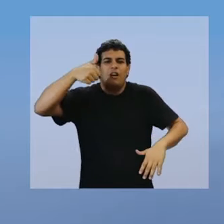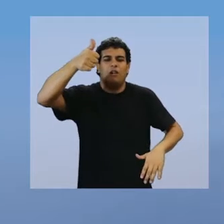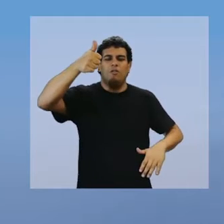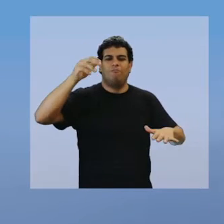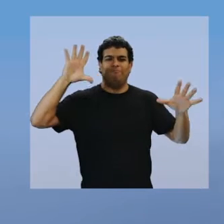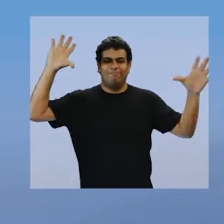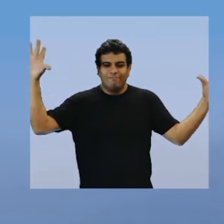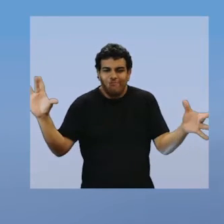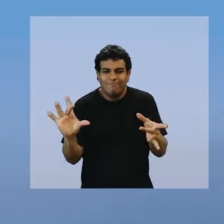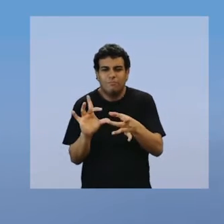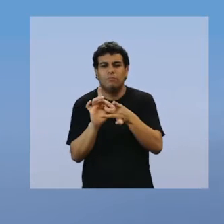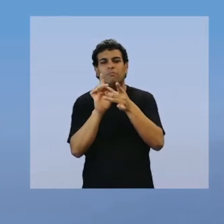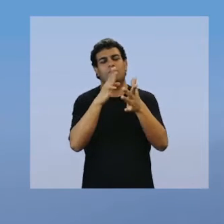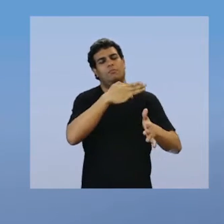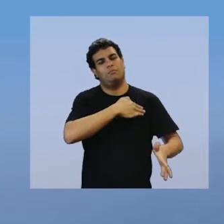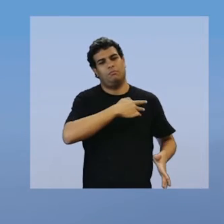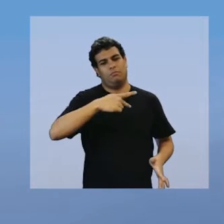Público.